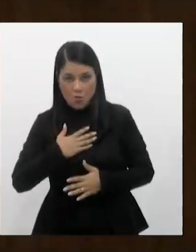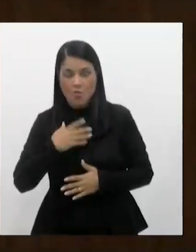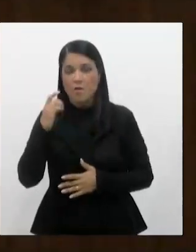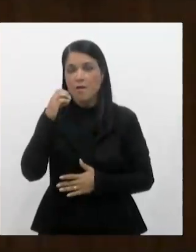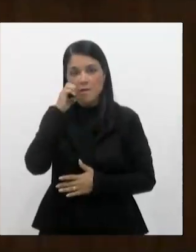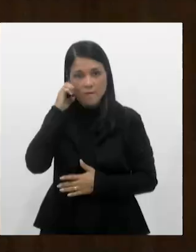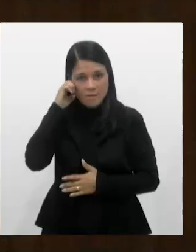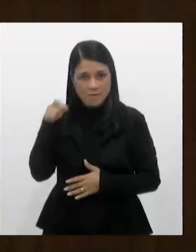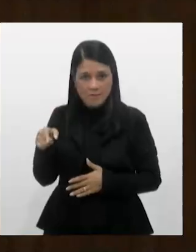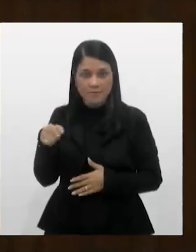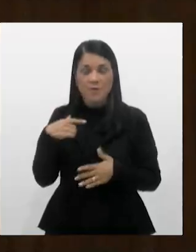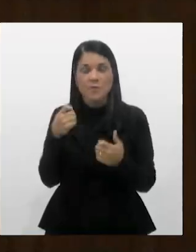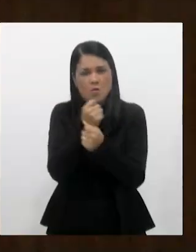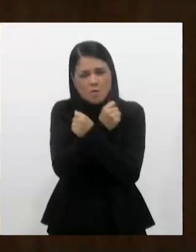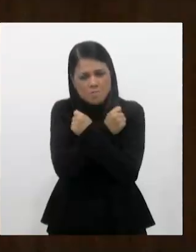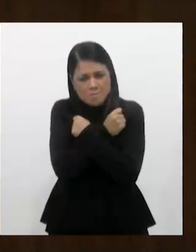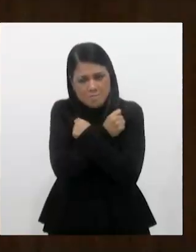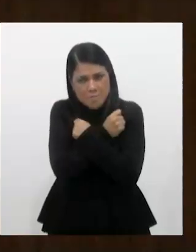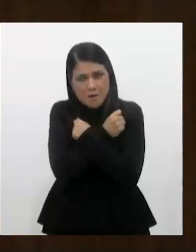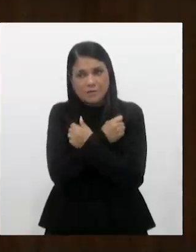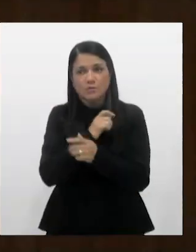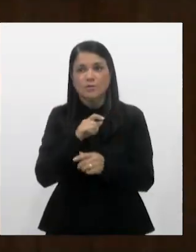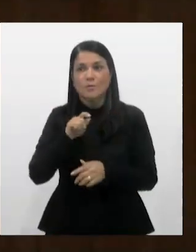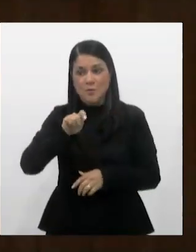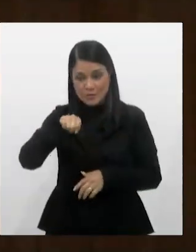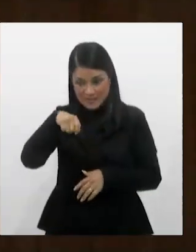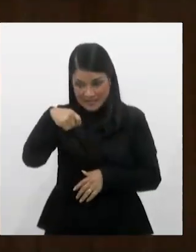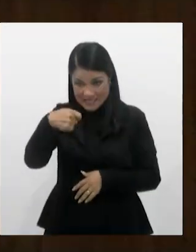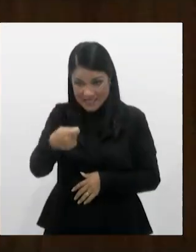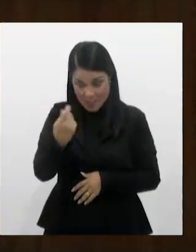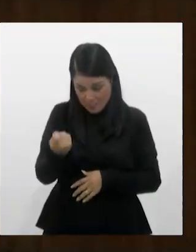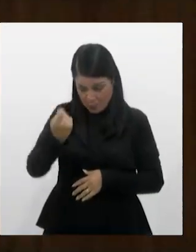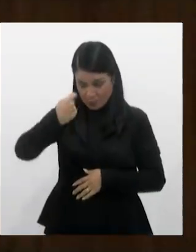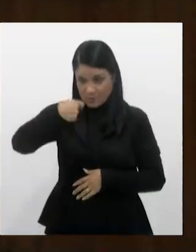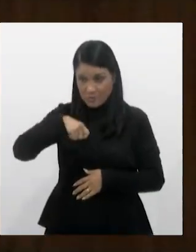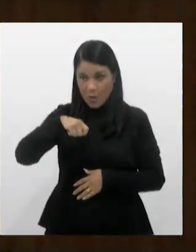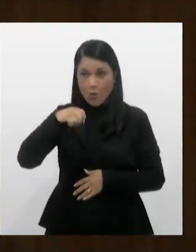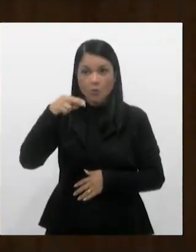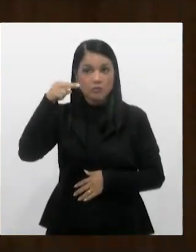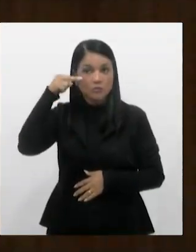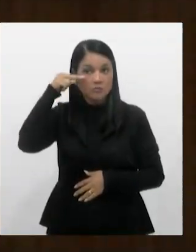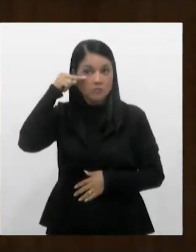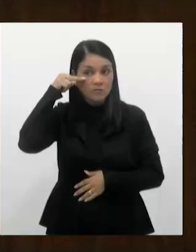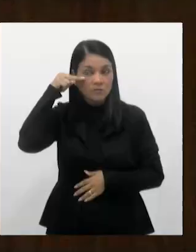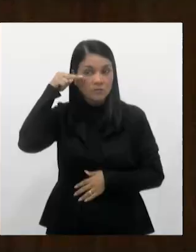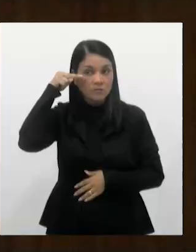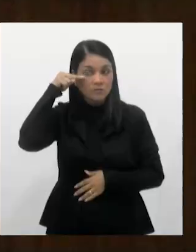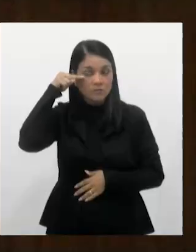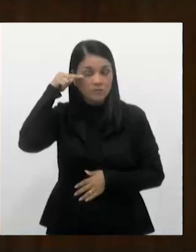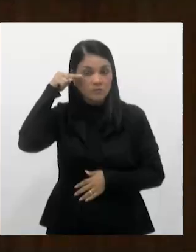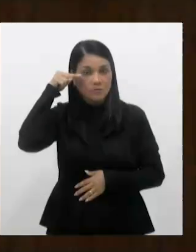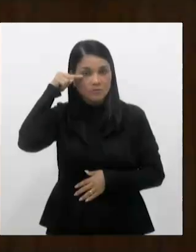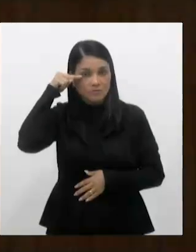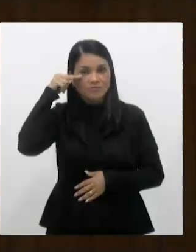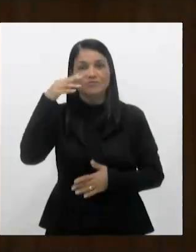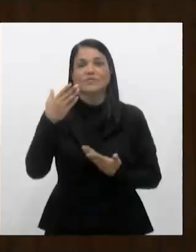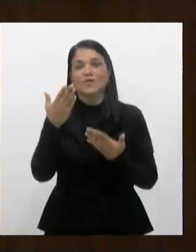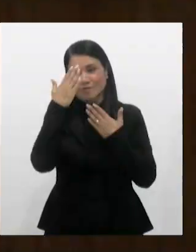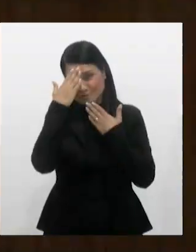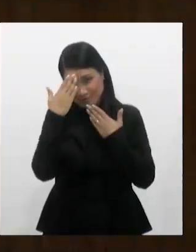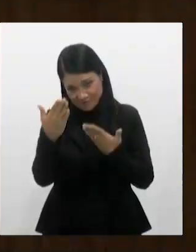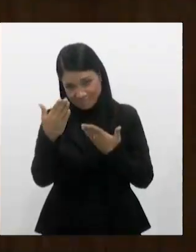abraço. E meu sinal nessa comunidade é esse aqui. Já tem sinal. Muito obrigada.